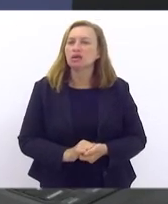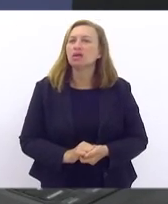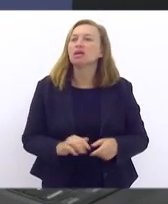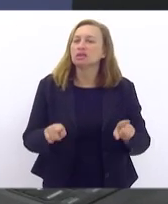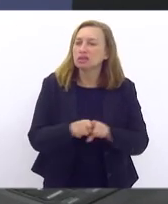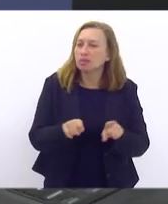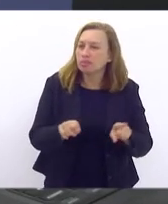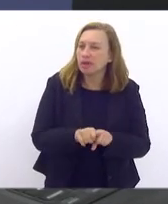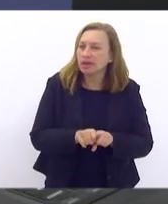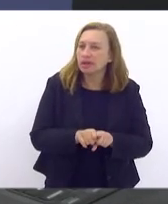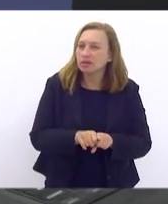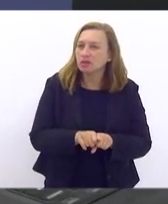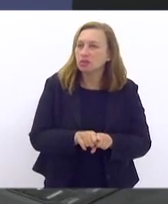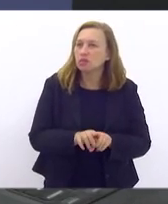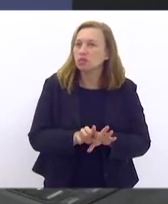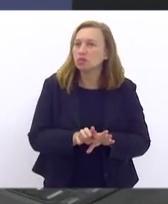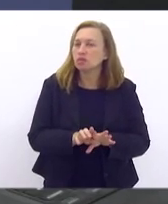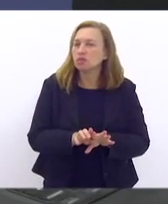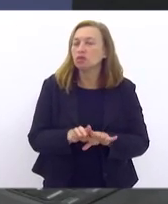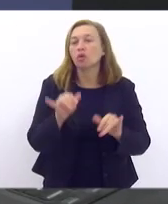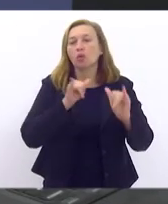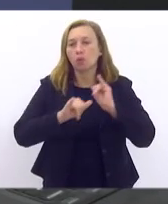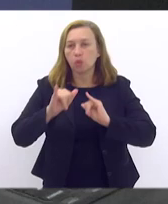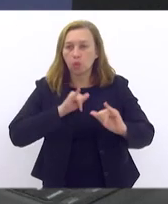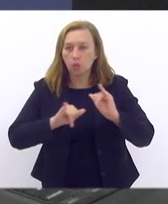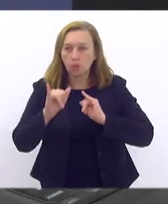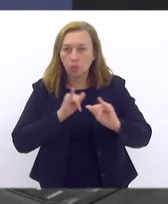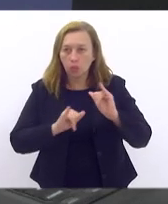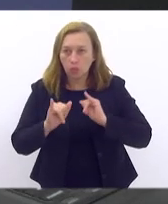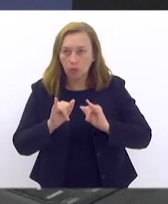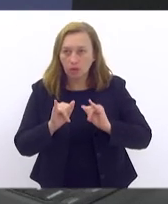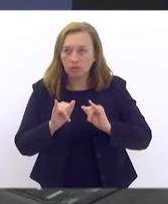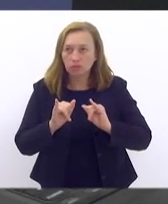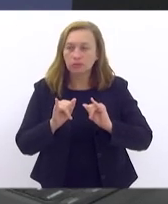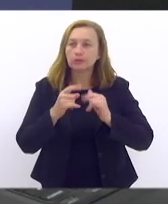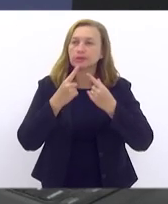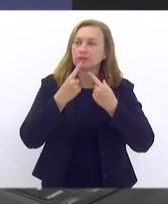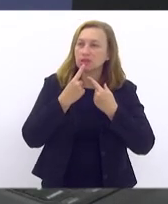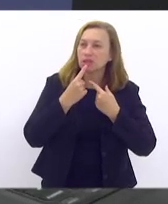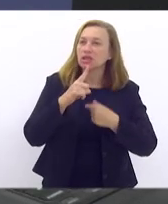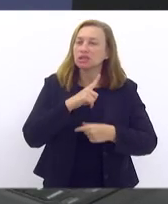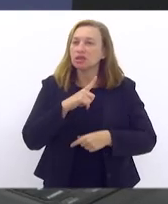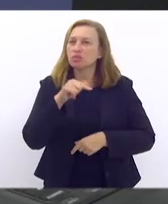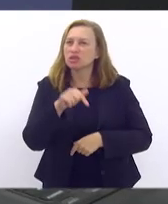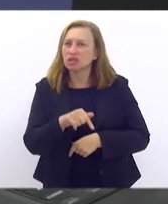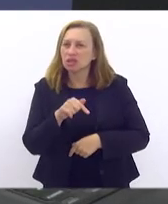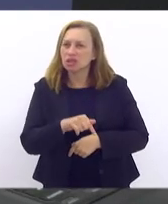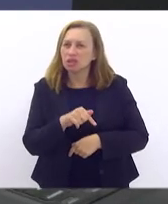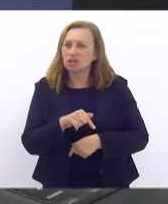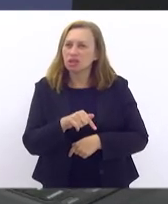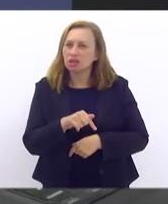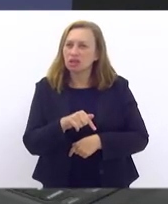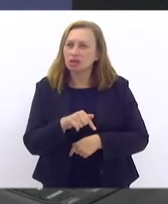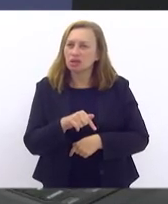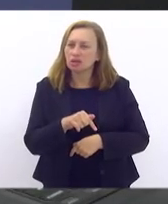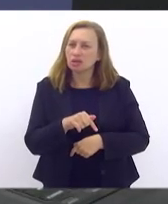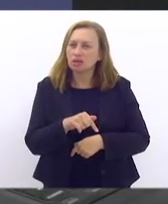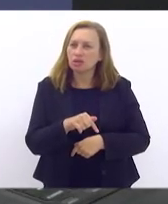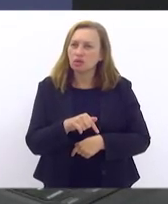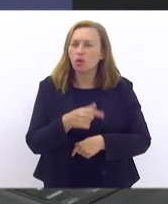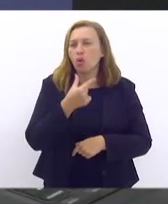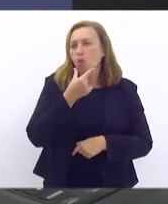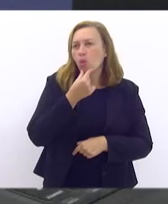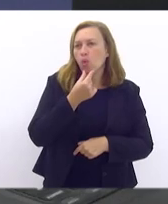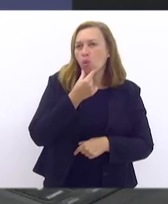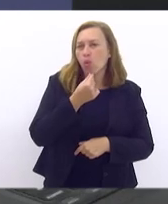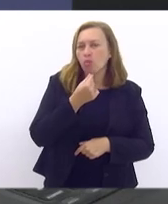também foi muito noticiado. Nós temos aqui um rapaz que